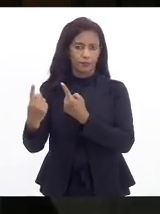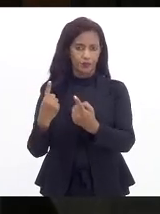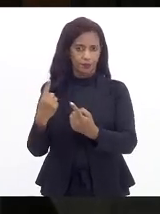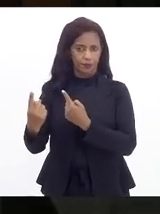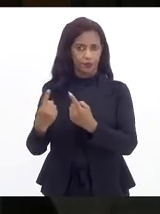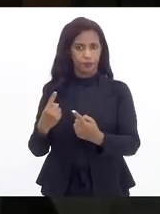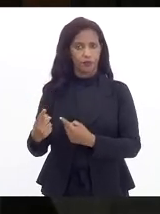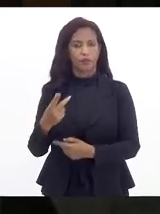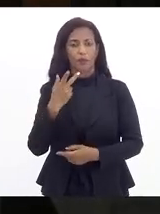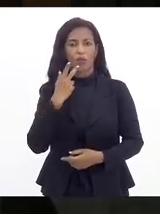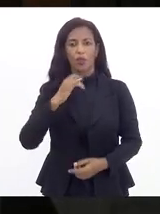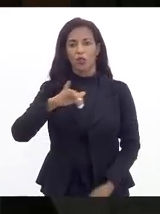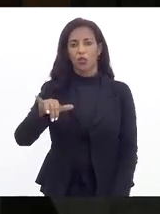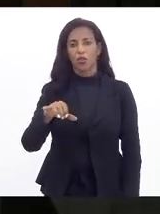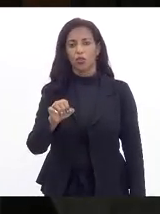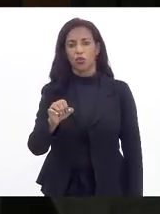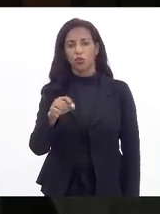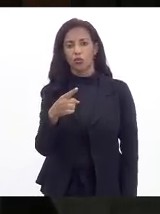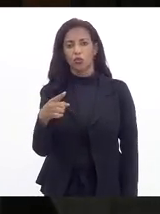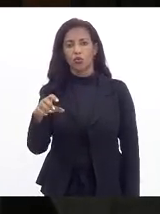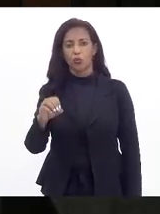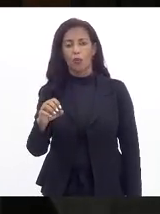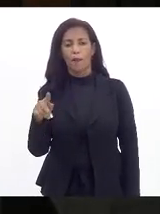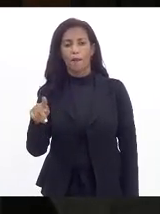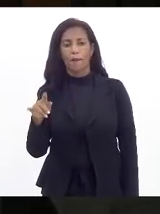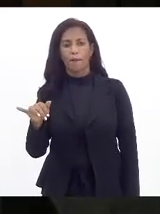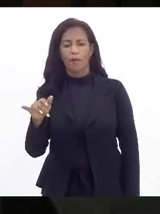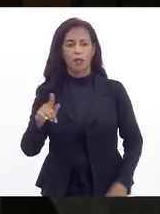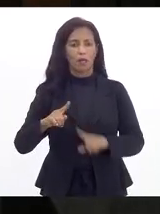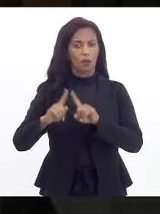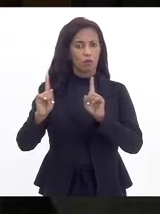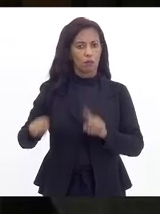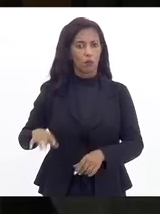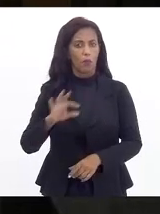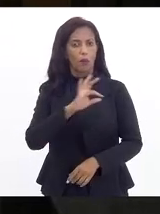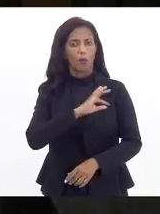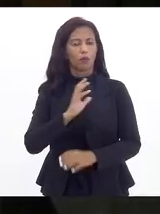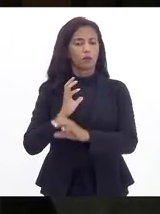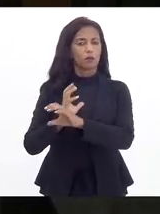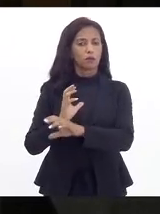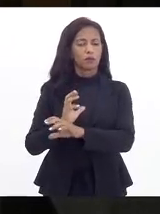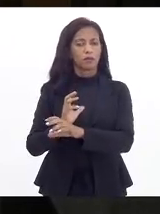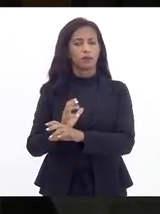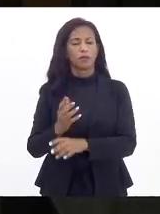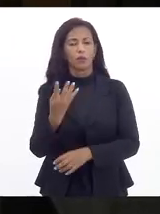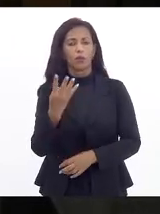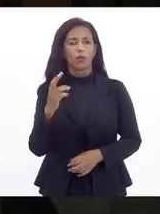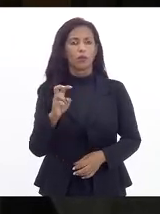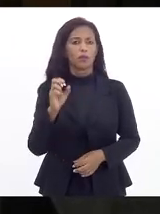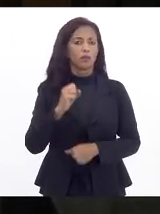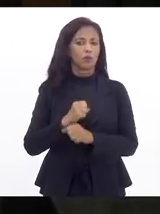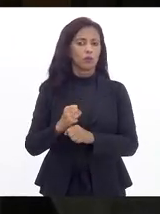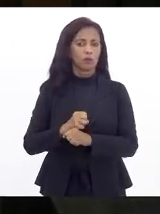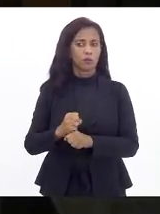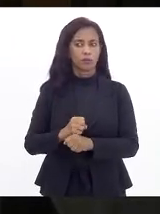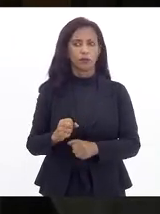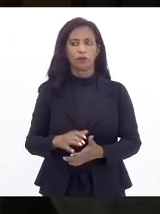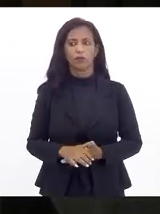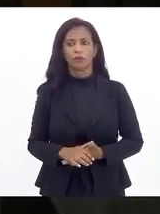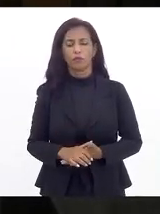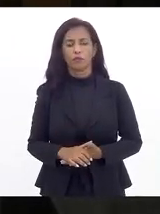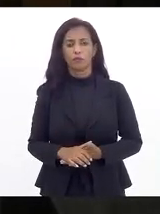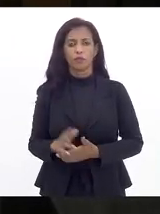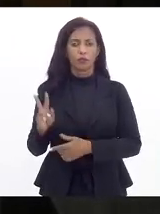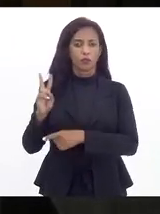Magalhães, se chama João Pinas, é um servidor público, um policial civil, que há 45 anos